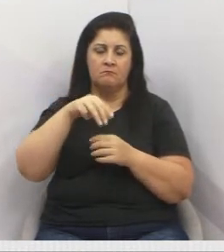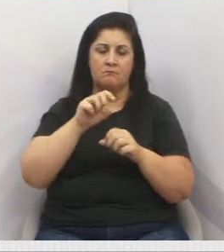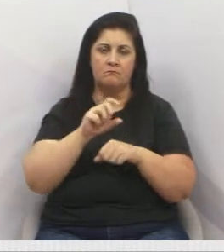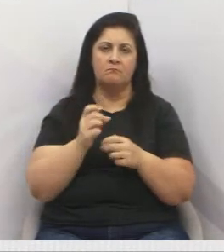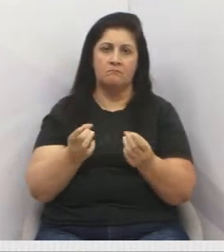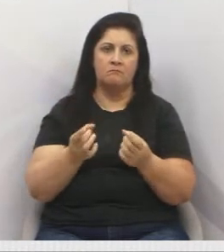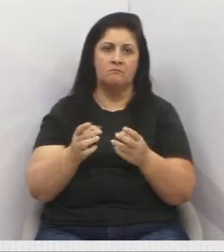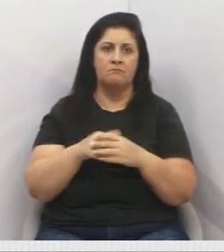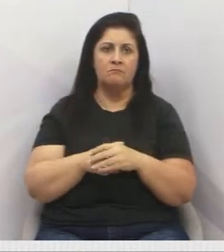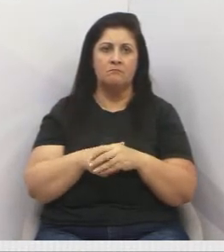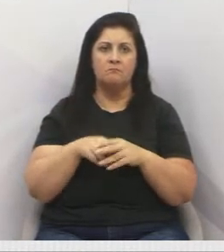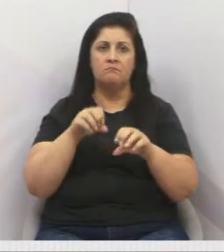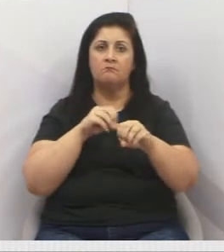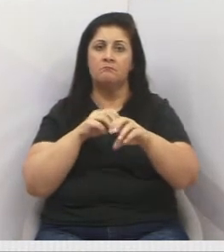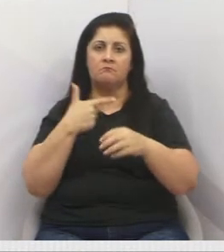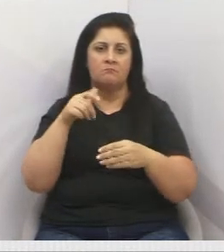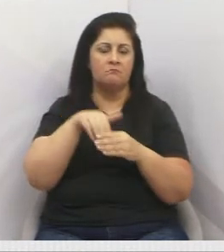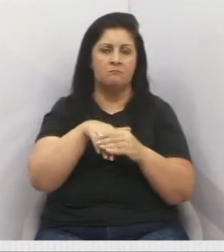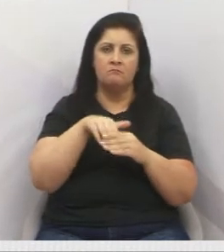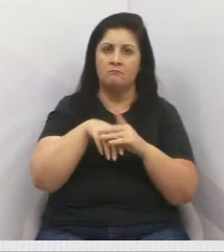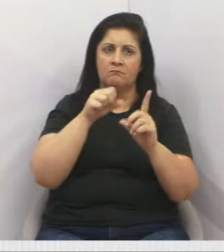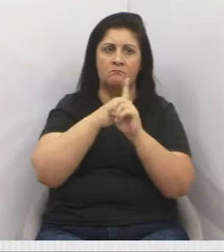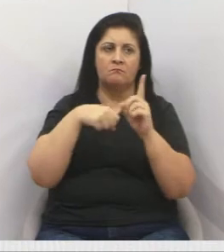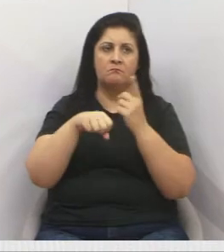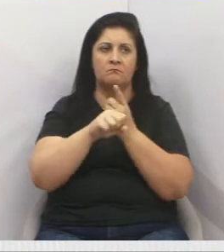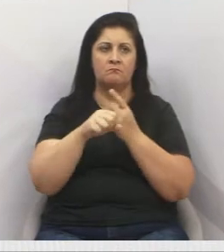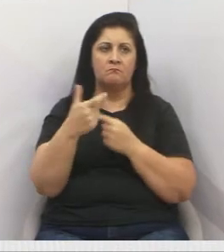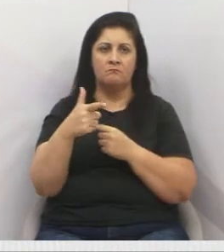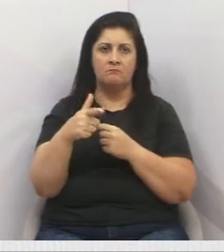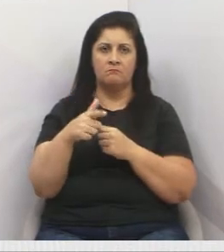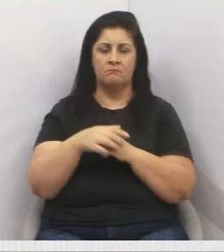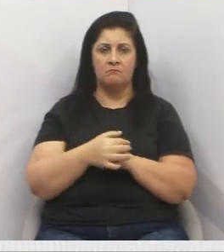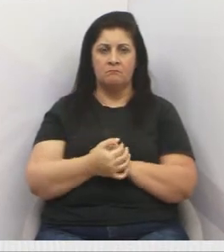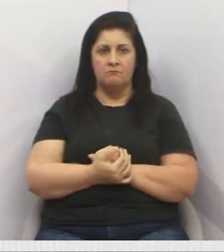entidades acadêmicas em branco, organização da sociedade civil em branco.